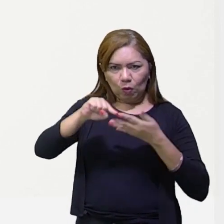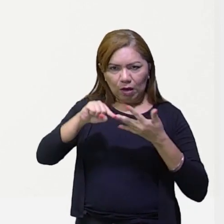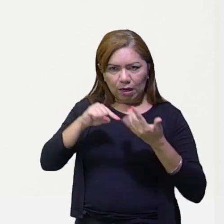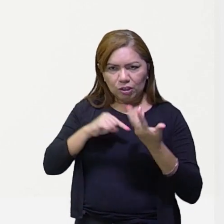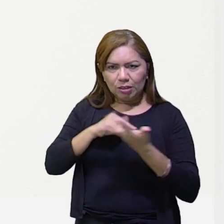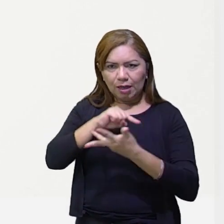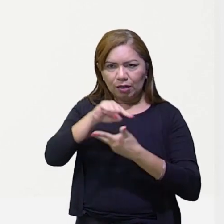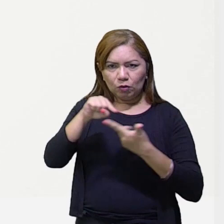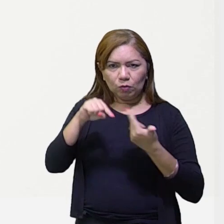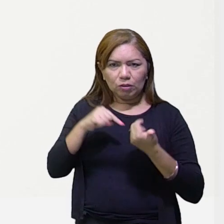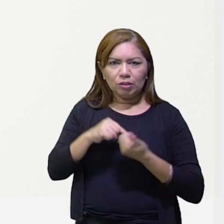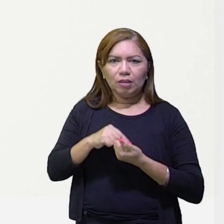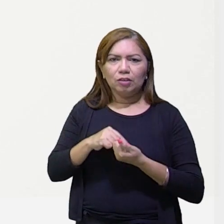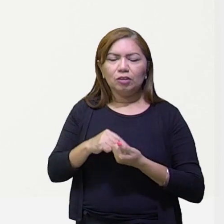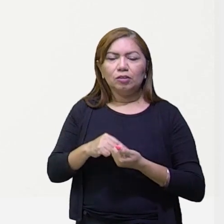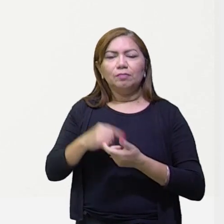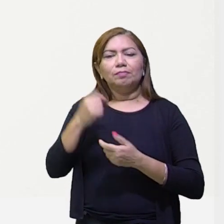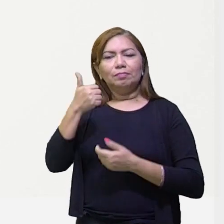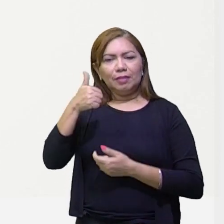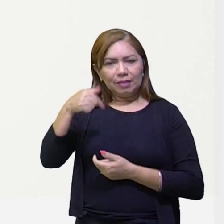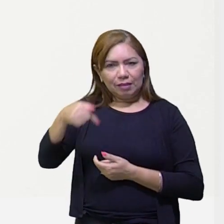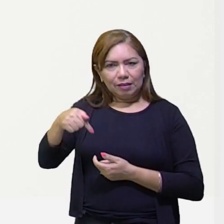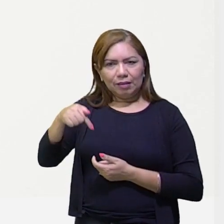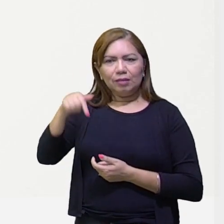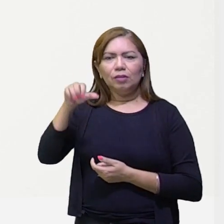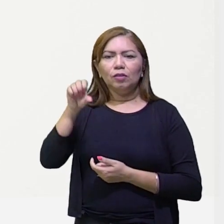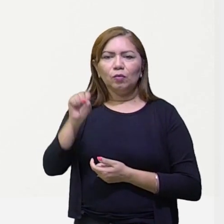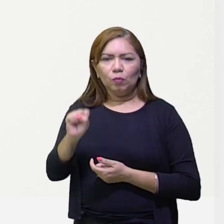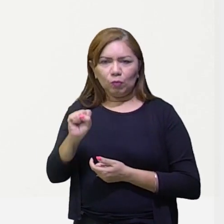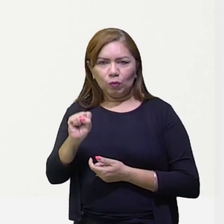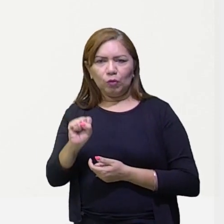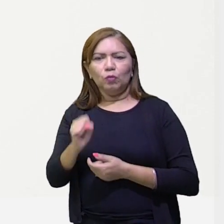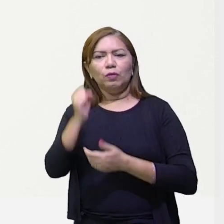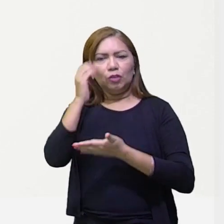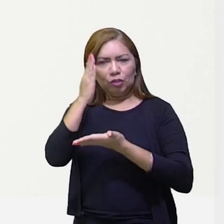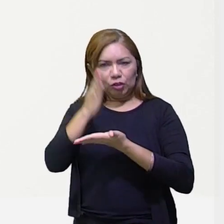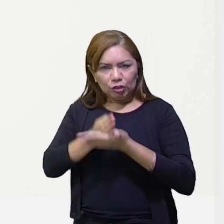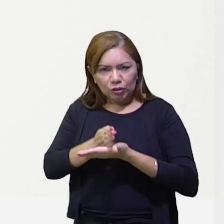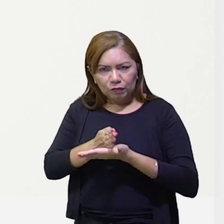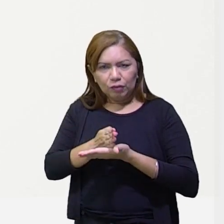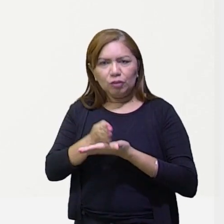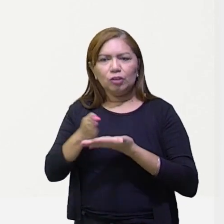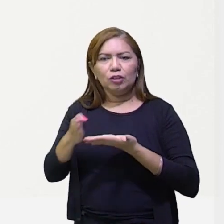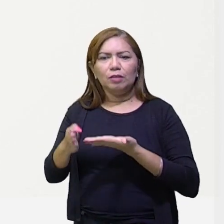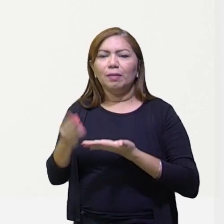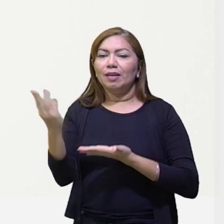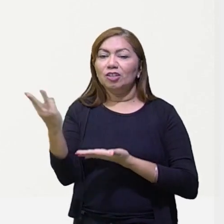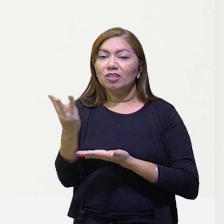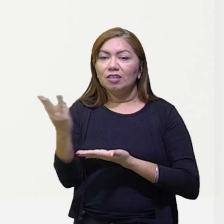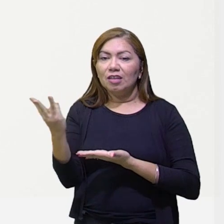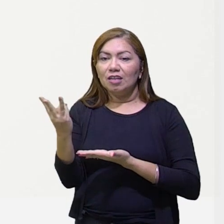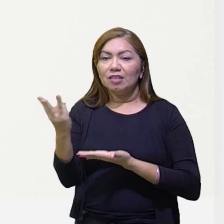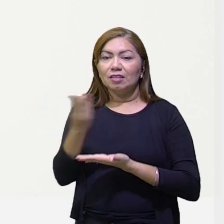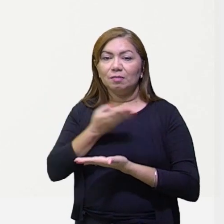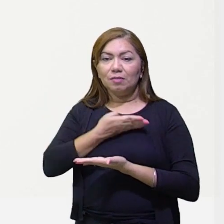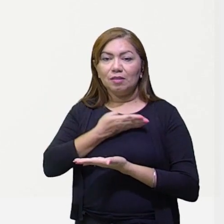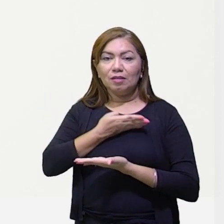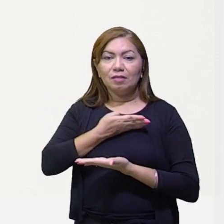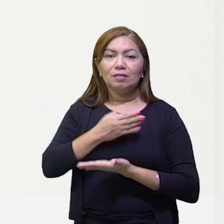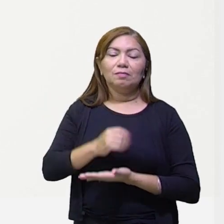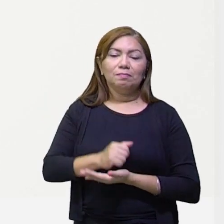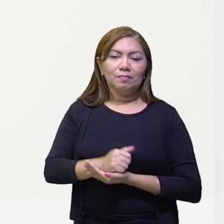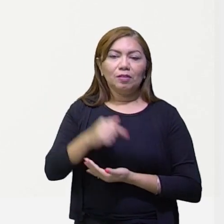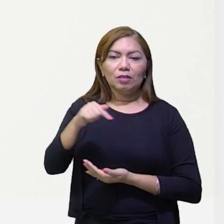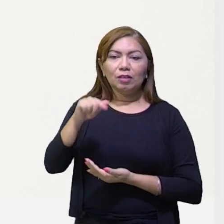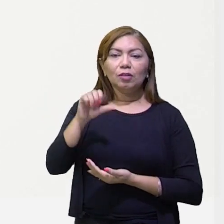e decidiu dividir. Olha aqui, ó. Decidiu dividir 78. Então, o nosso 78 é o